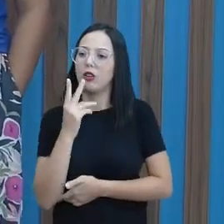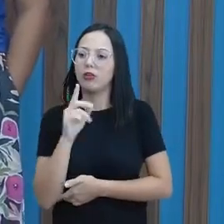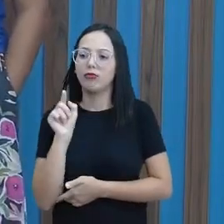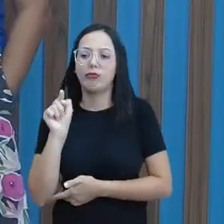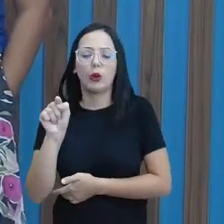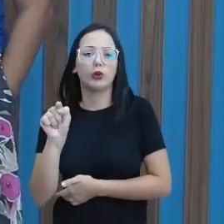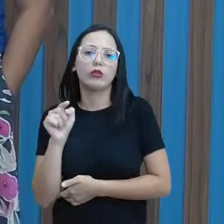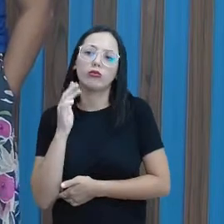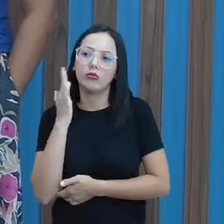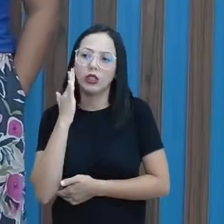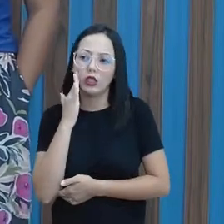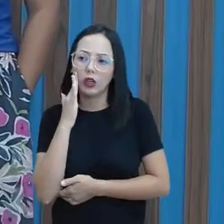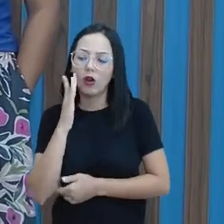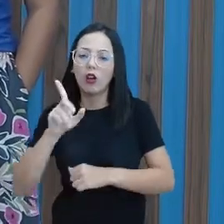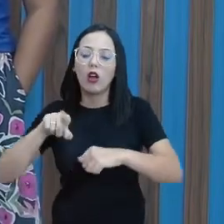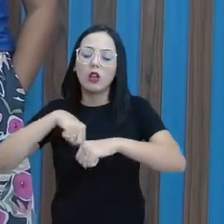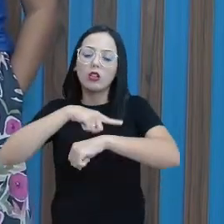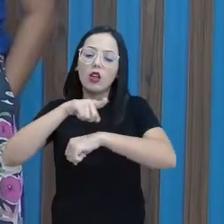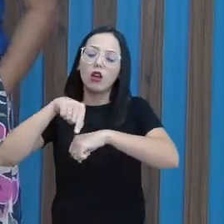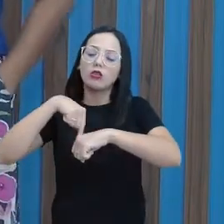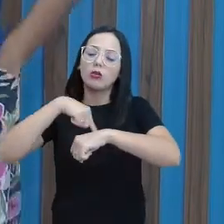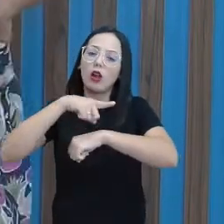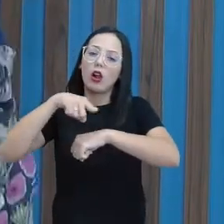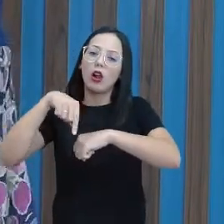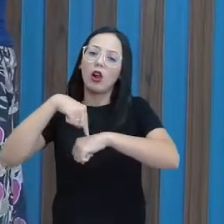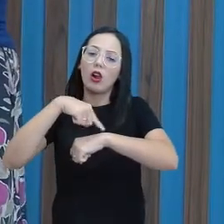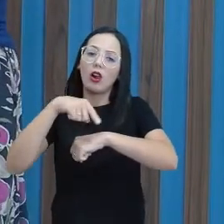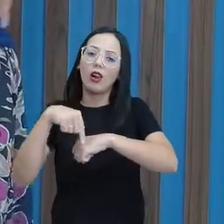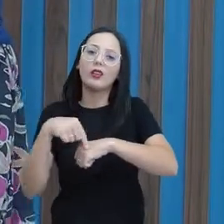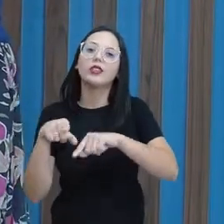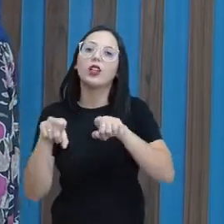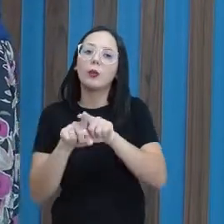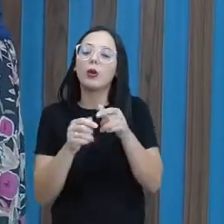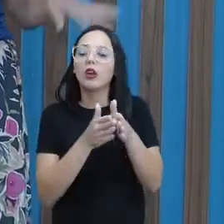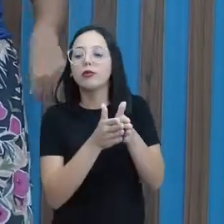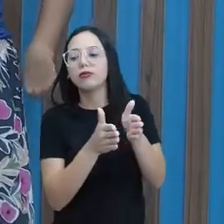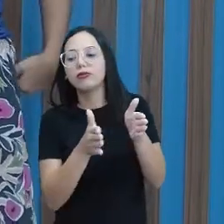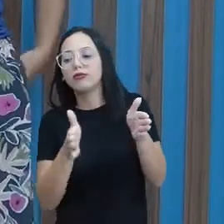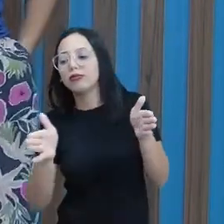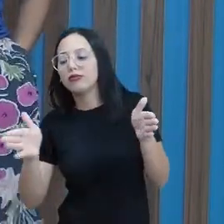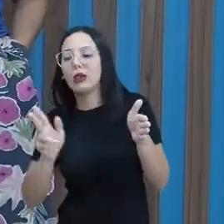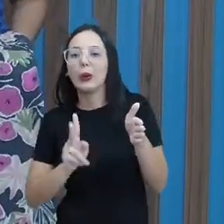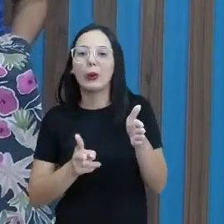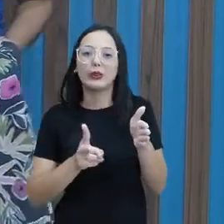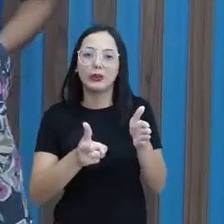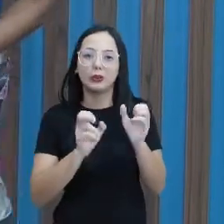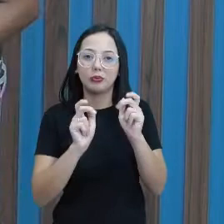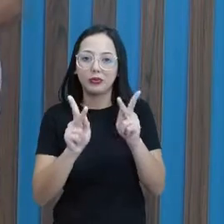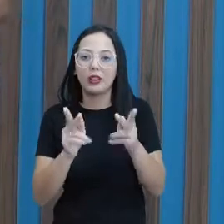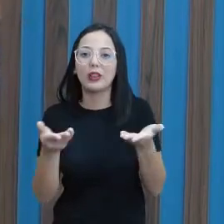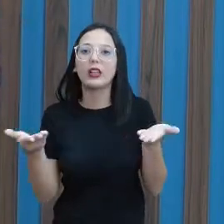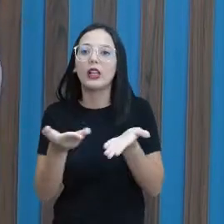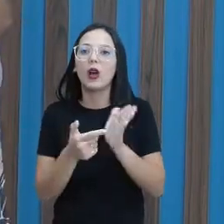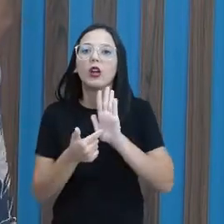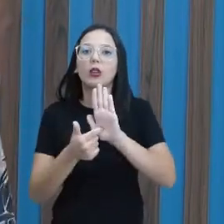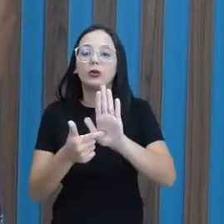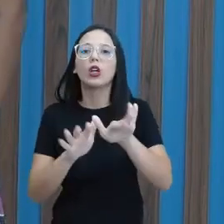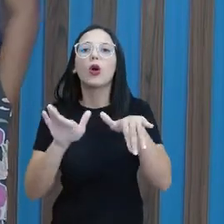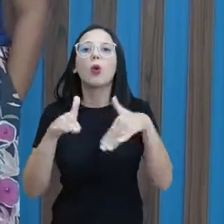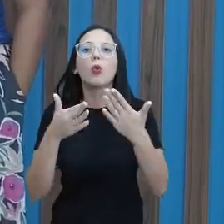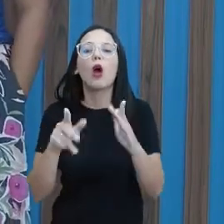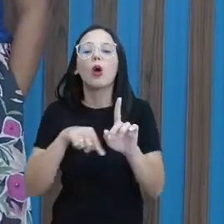tenho nada, as horas passavam. Então, eu estou indicando algo que continua. E aqui, ó, indique